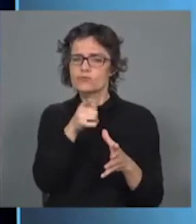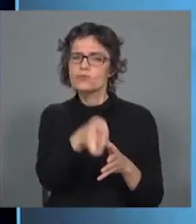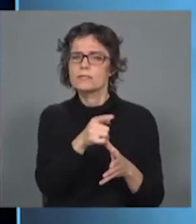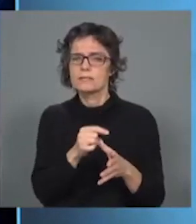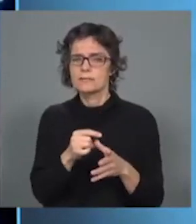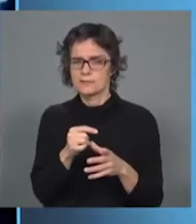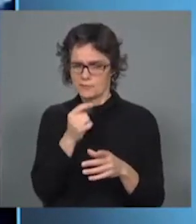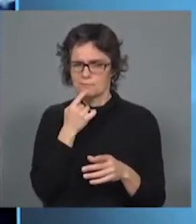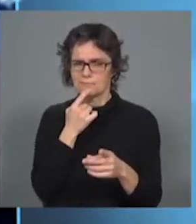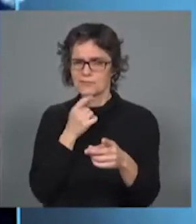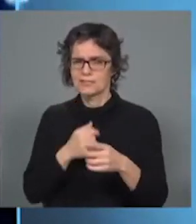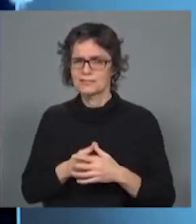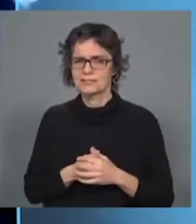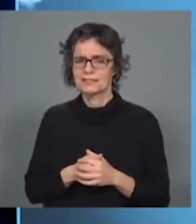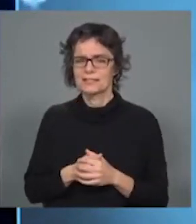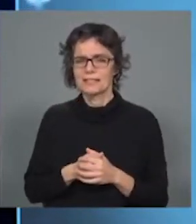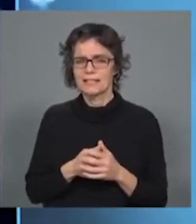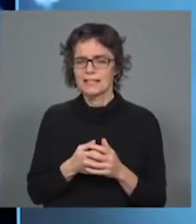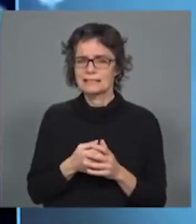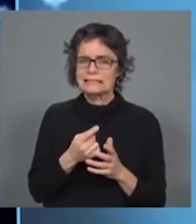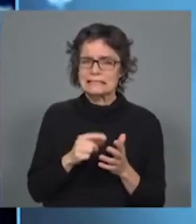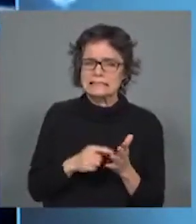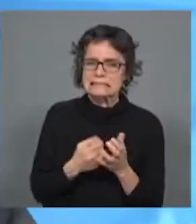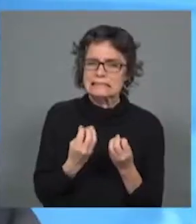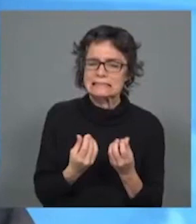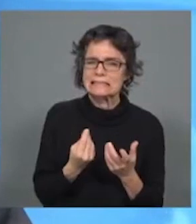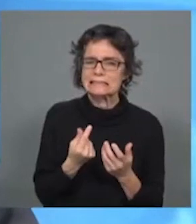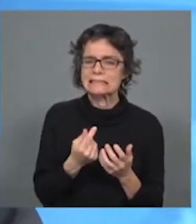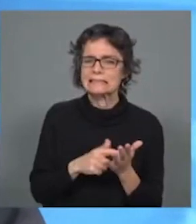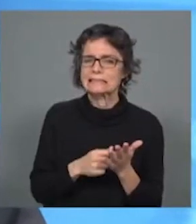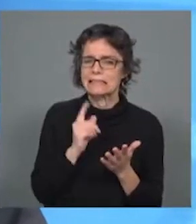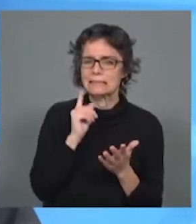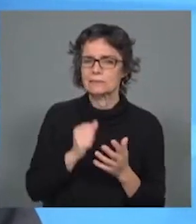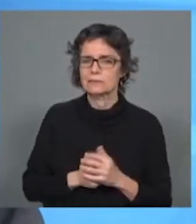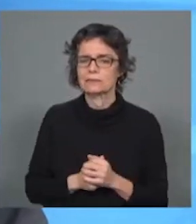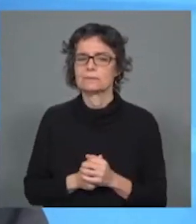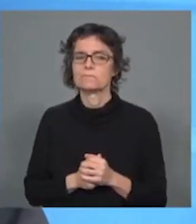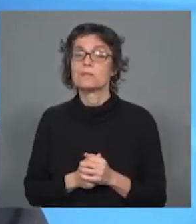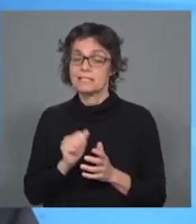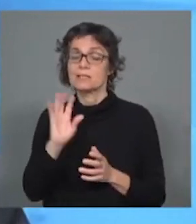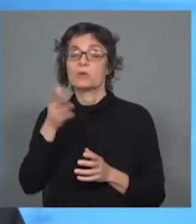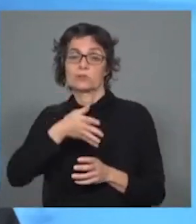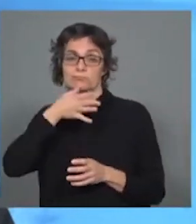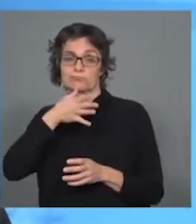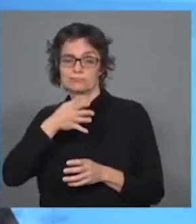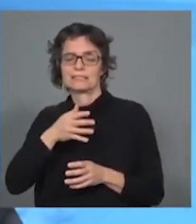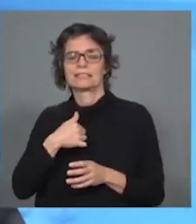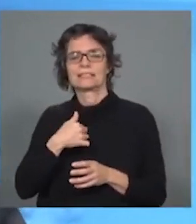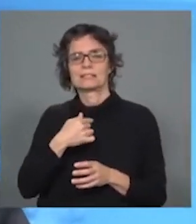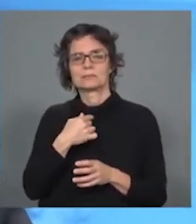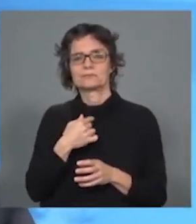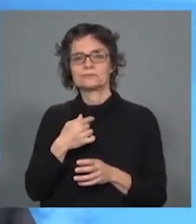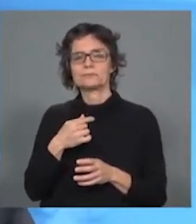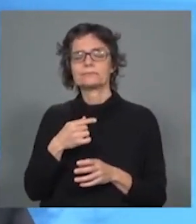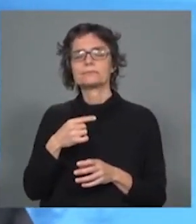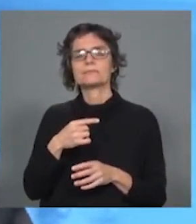realmente uma cátedra destas na Universidade Católica. Eu evoquei na minha apresentação que na minha formação, eu fiz um semestre de estudos